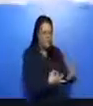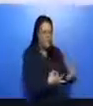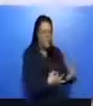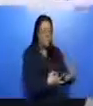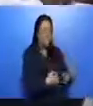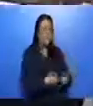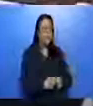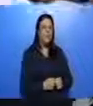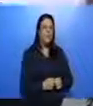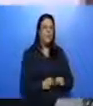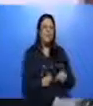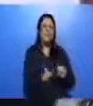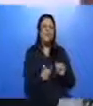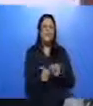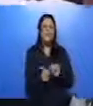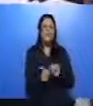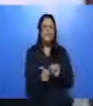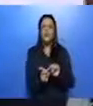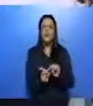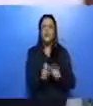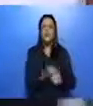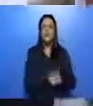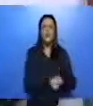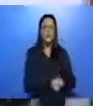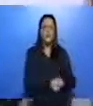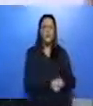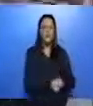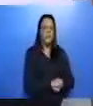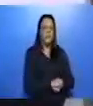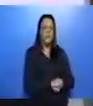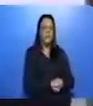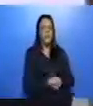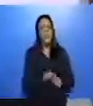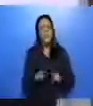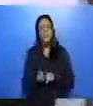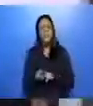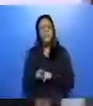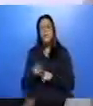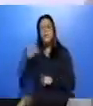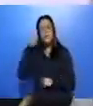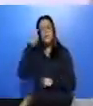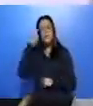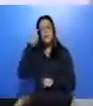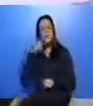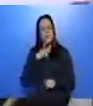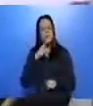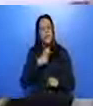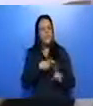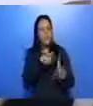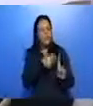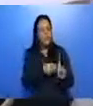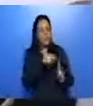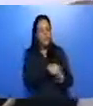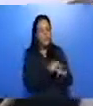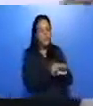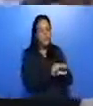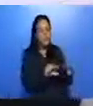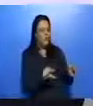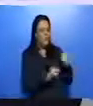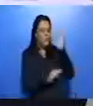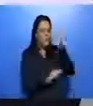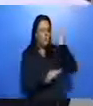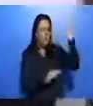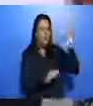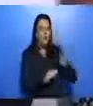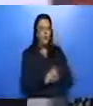pensar também naquela parte que a senhora falou a respeito do sujeito. Tem o sujeito na minha primeira oração, na oração principal? Tenho, olha